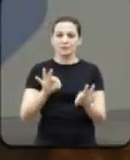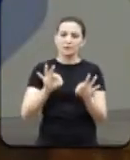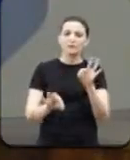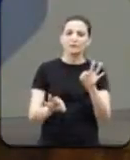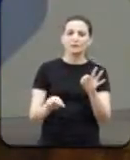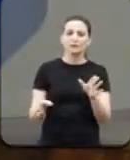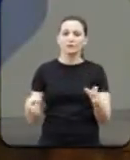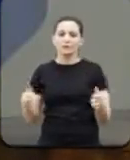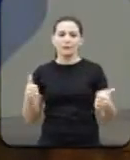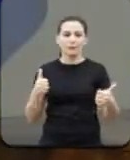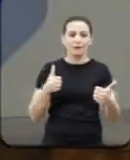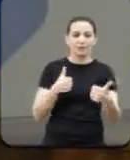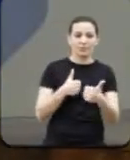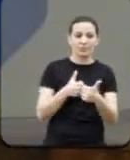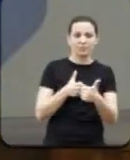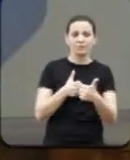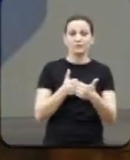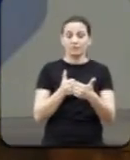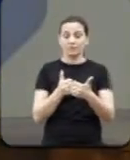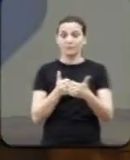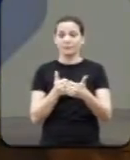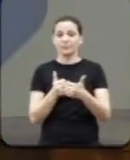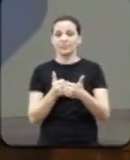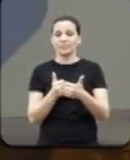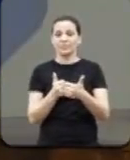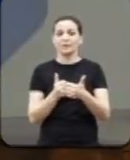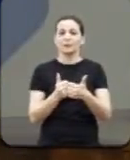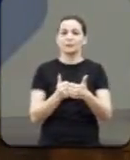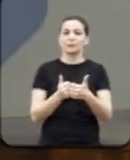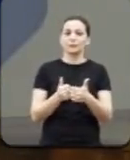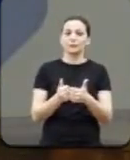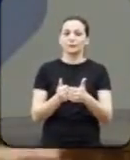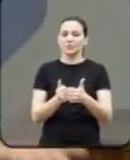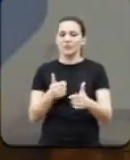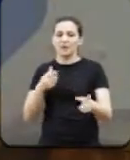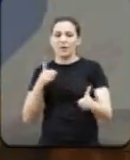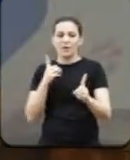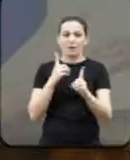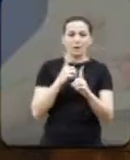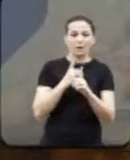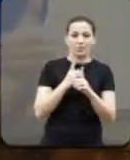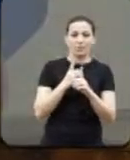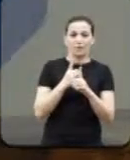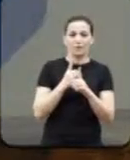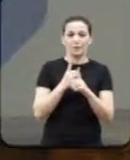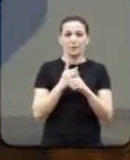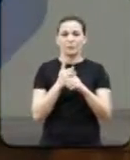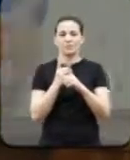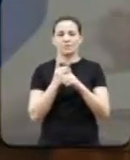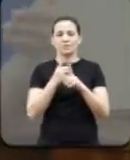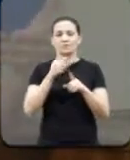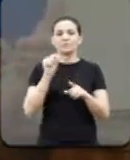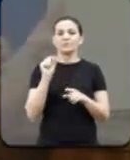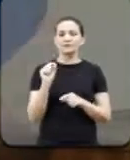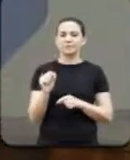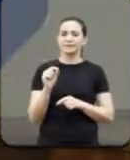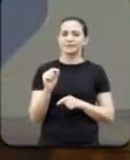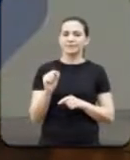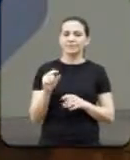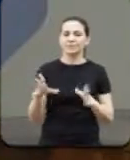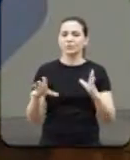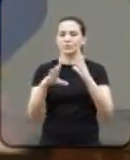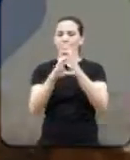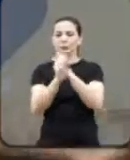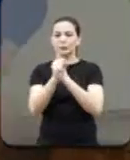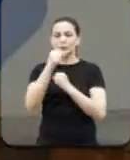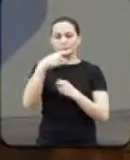também de ações da justiça, isso vem de encontro ao que o vereador acredita? Isso vem ao encontro e não de encontro, vem